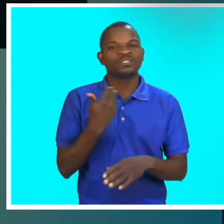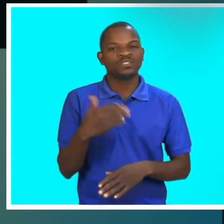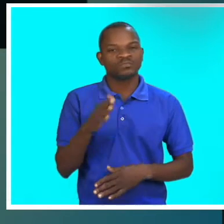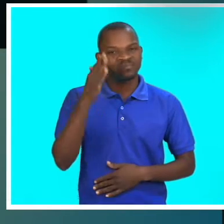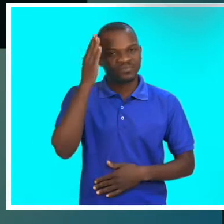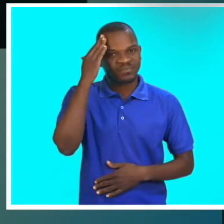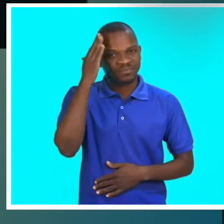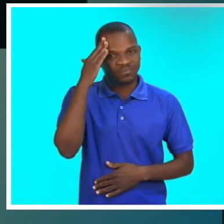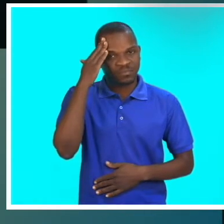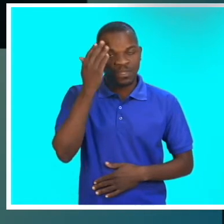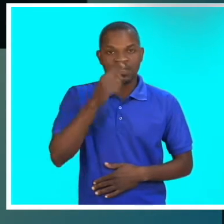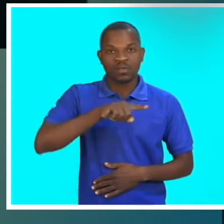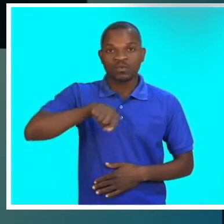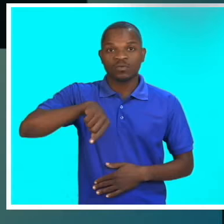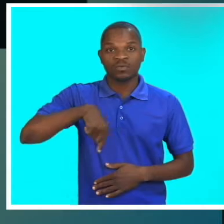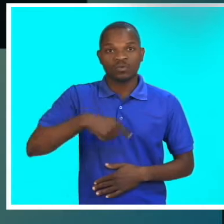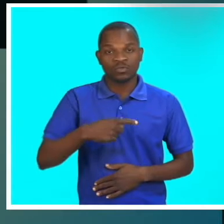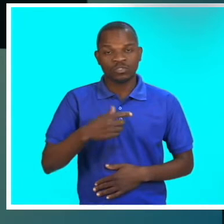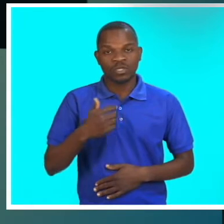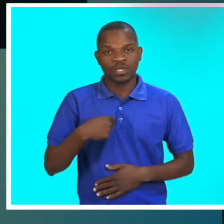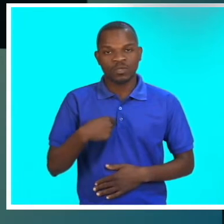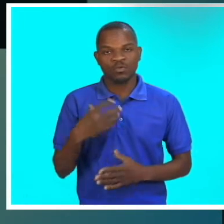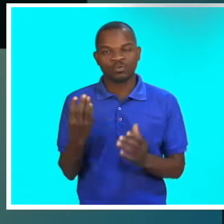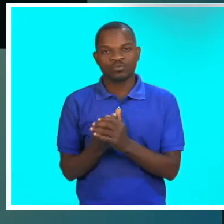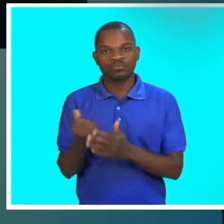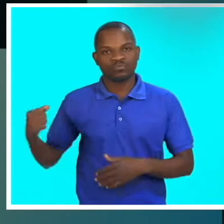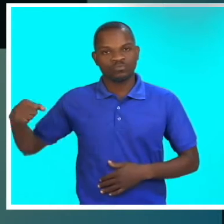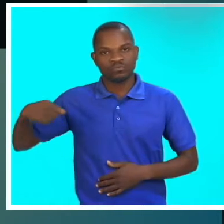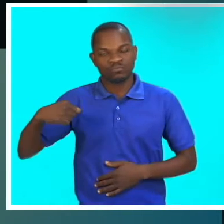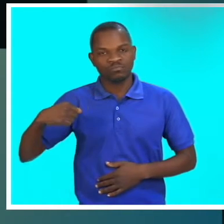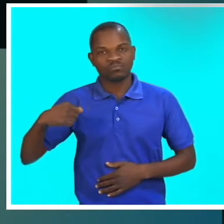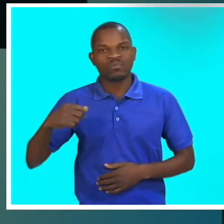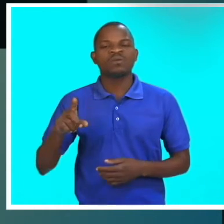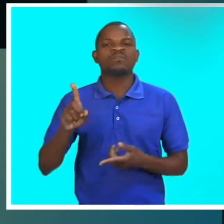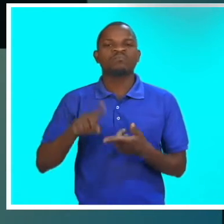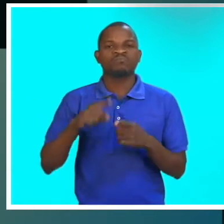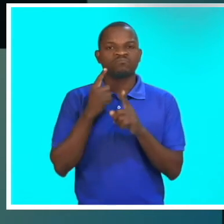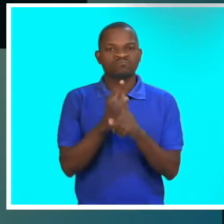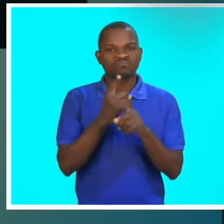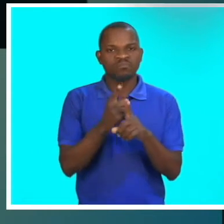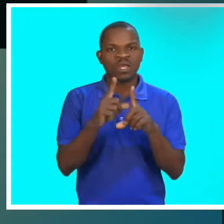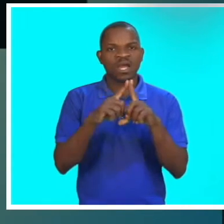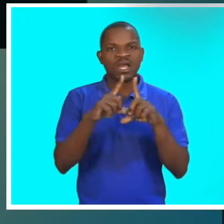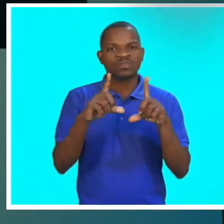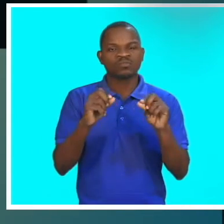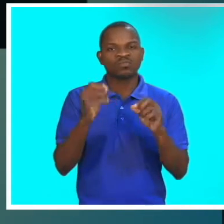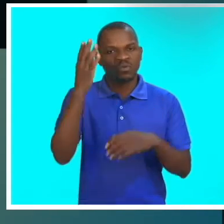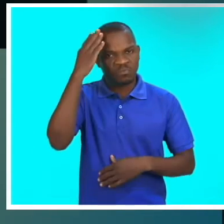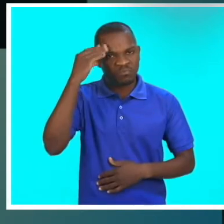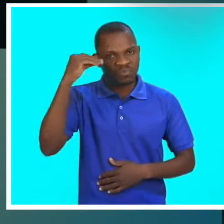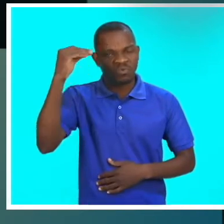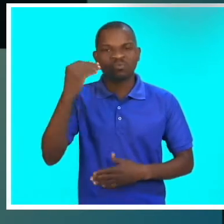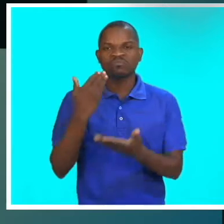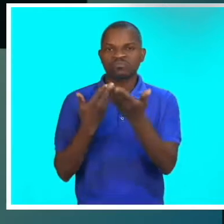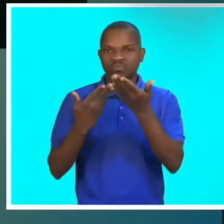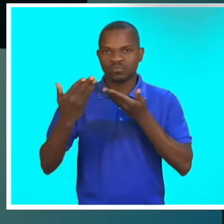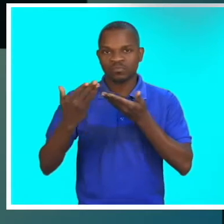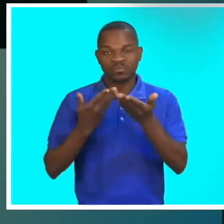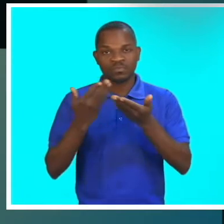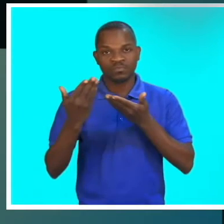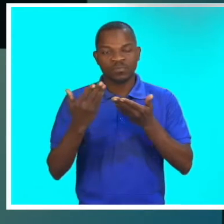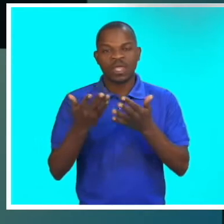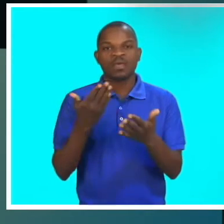nós, no marido e eu, tivemos que fazer a obsessão de psicologia, terapia, não é?